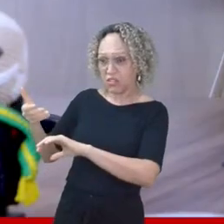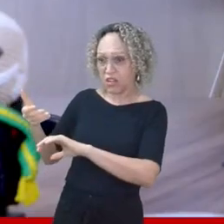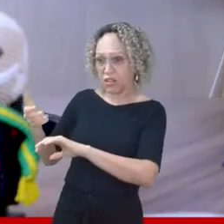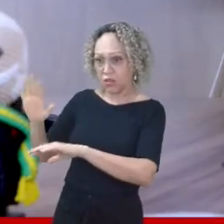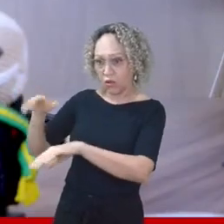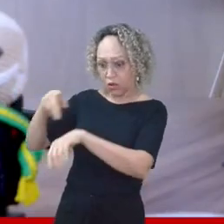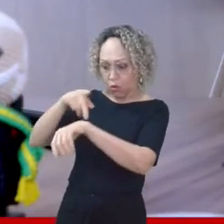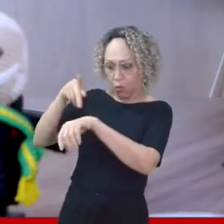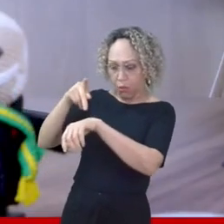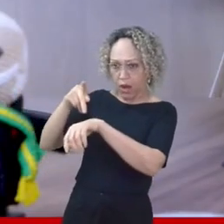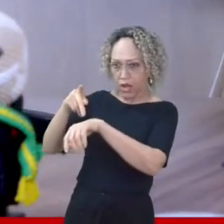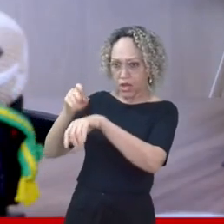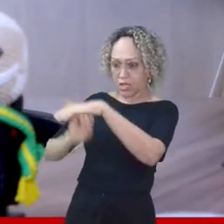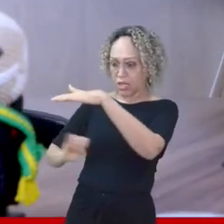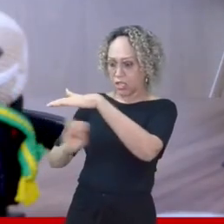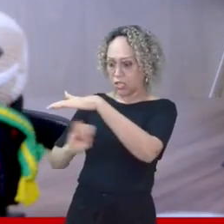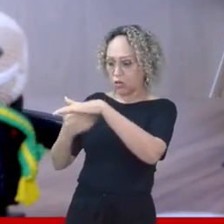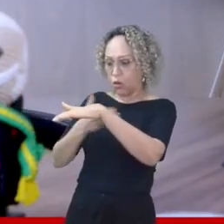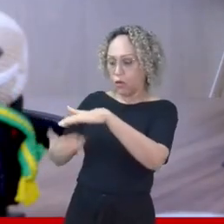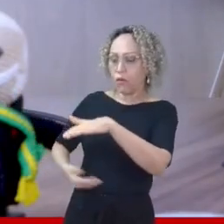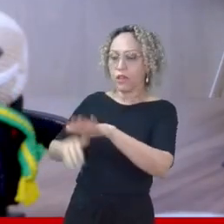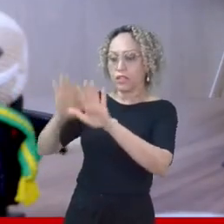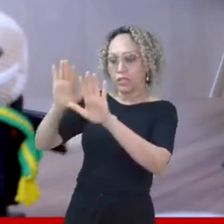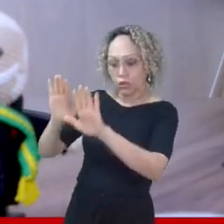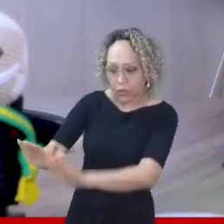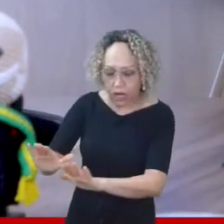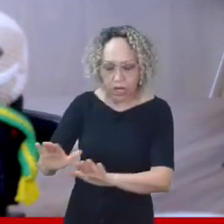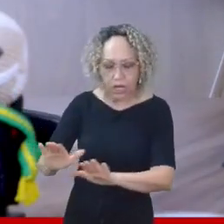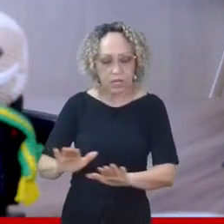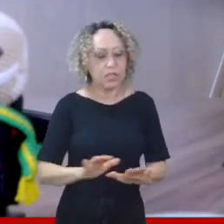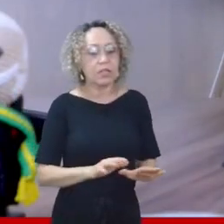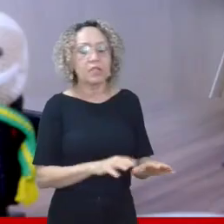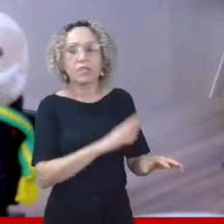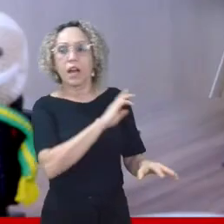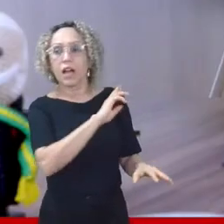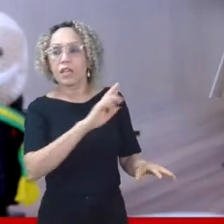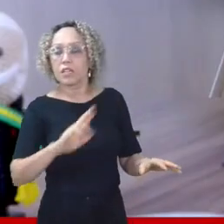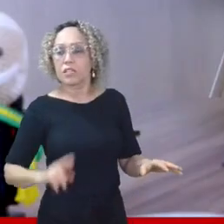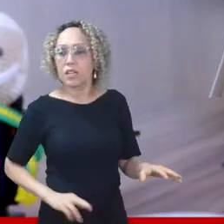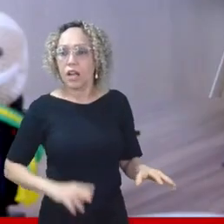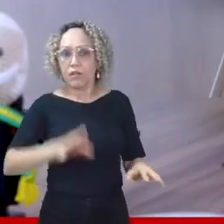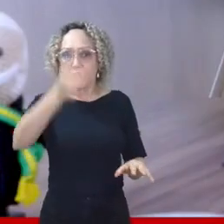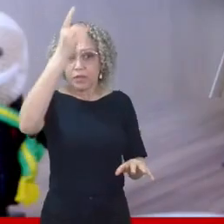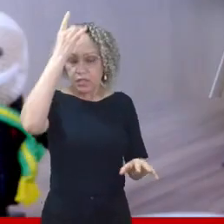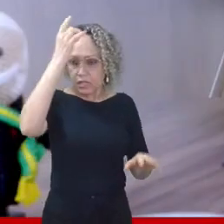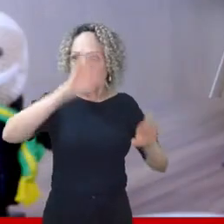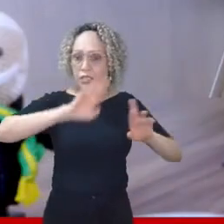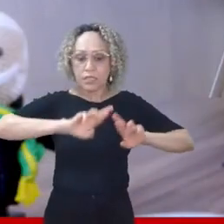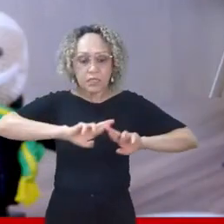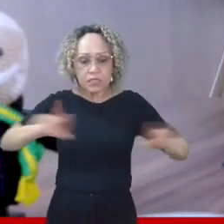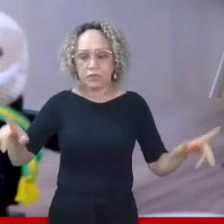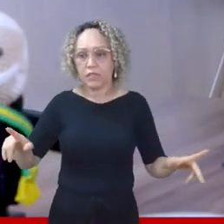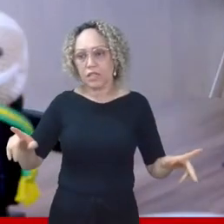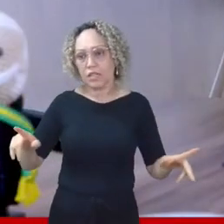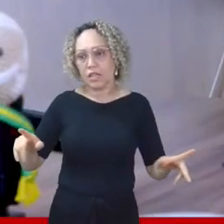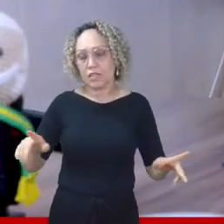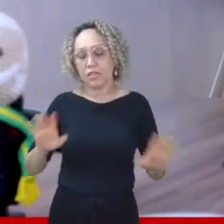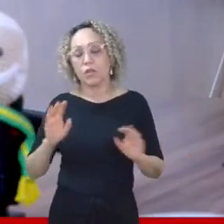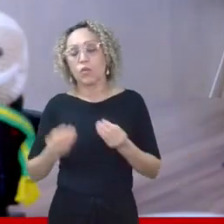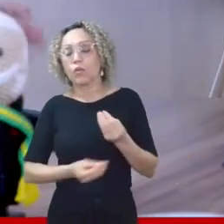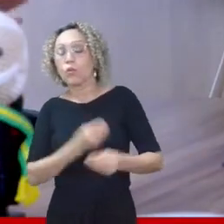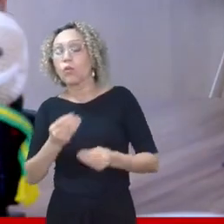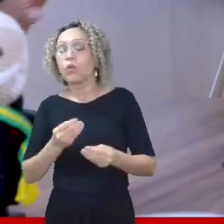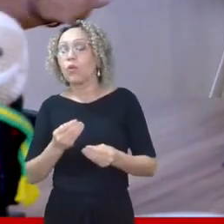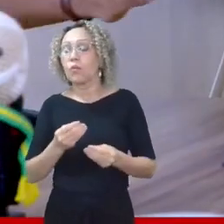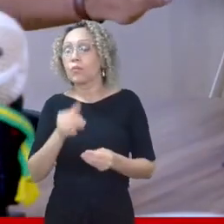lugar de espiritualidade, que não tem que estar interferindo na organicidade, nas